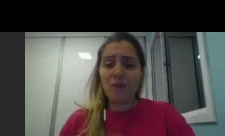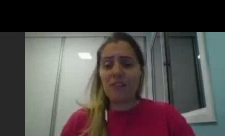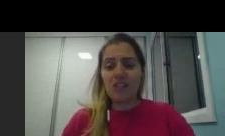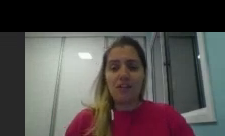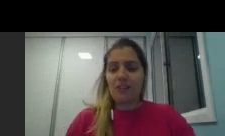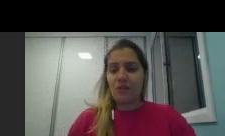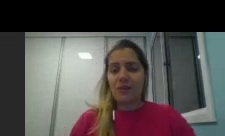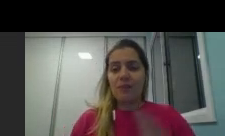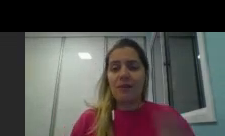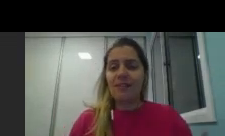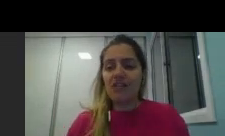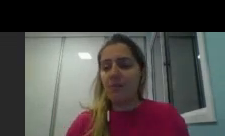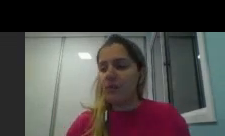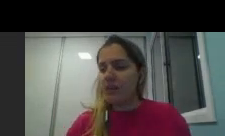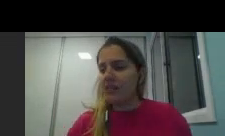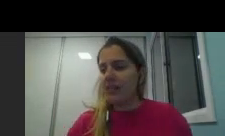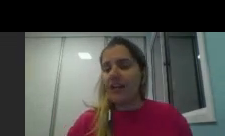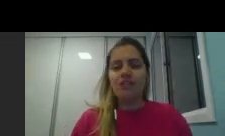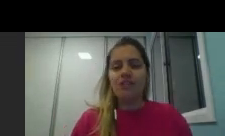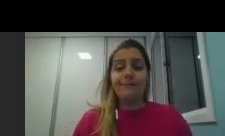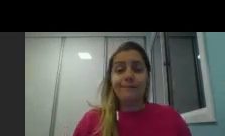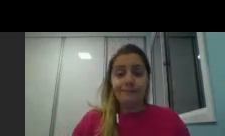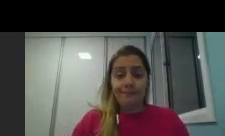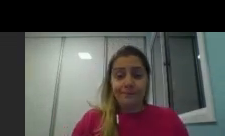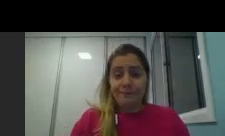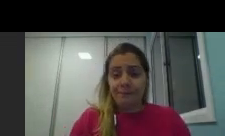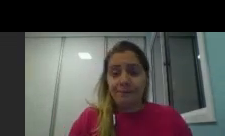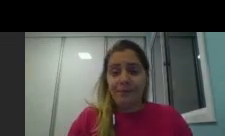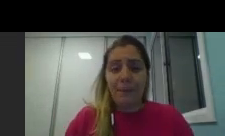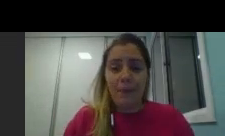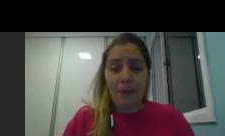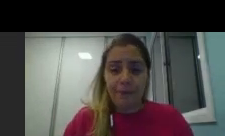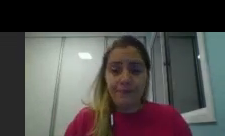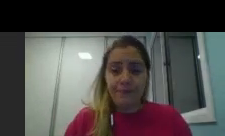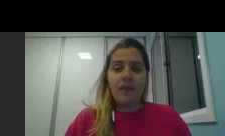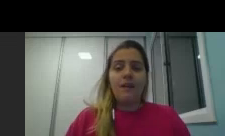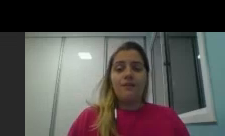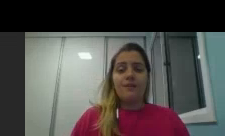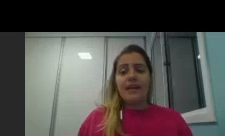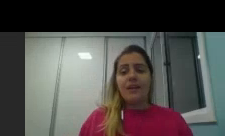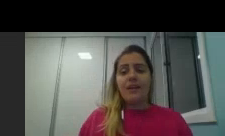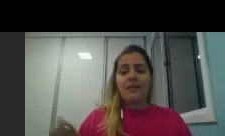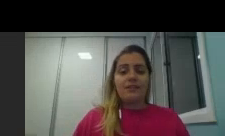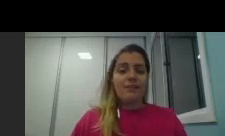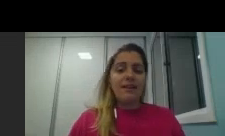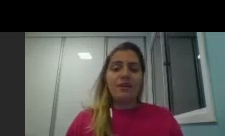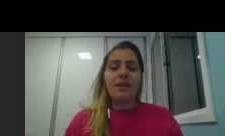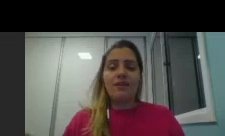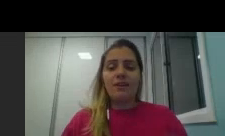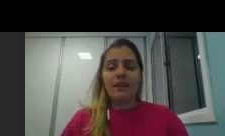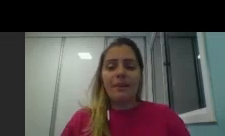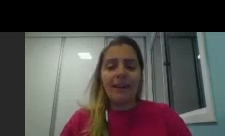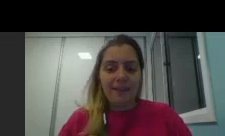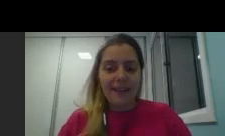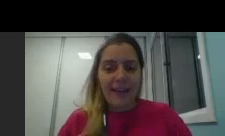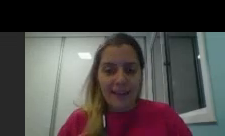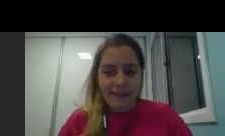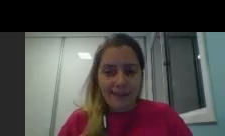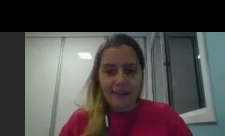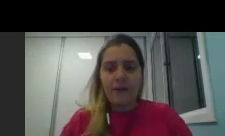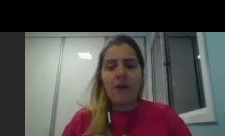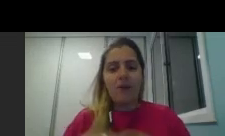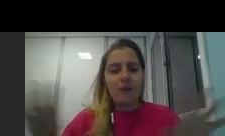eu e meu esposo, a gente podia estar sofrendo uma série de bullying aí, do tipo, tá bom, você é canhota, seu marido canhoto e a menina